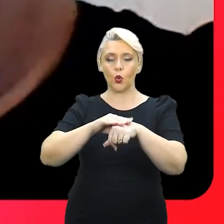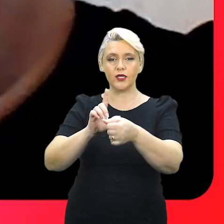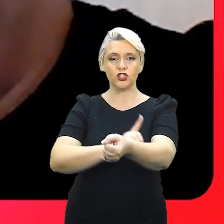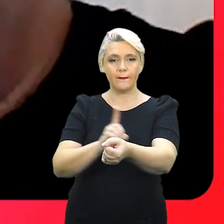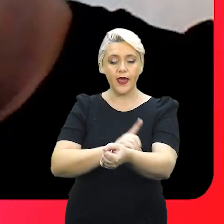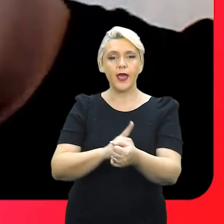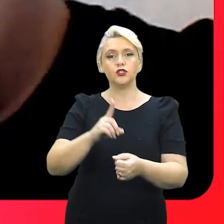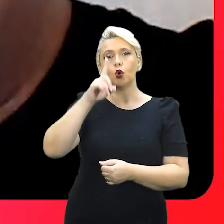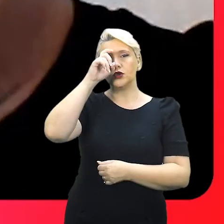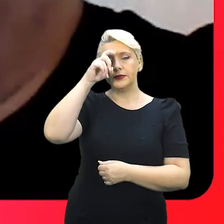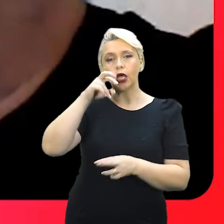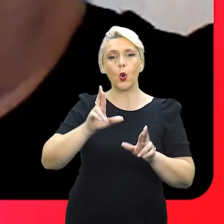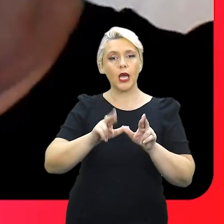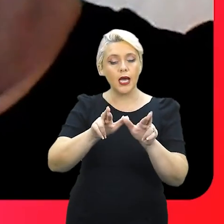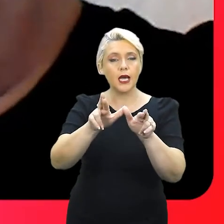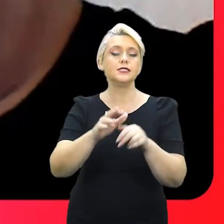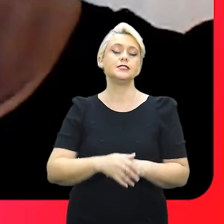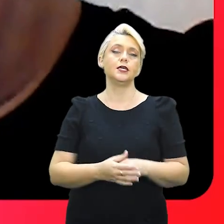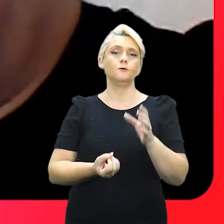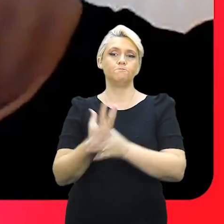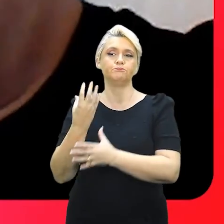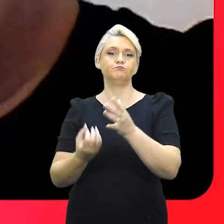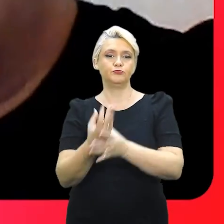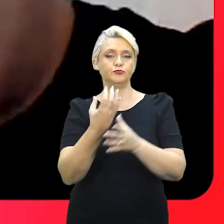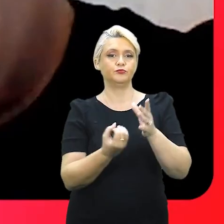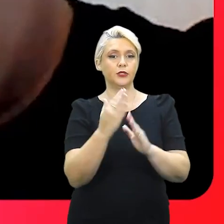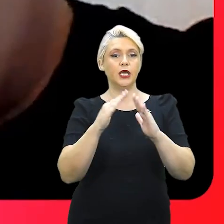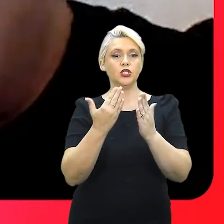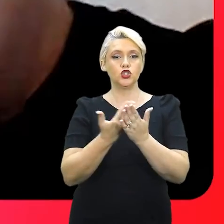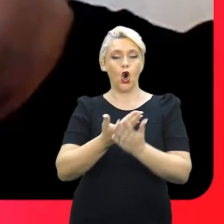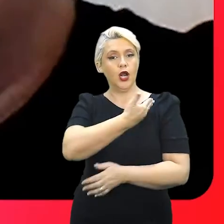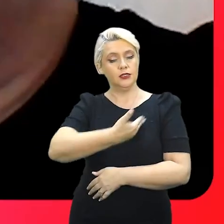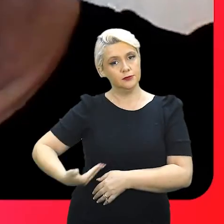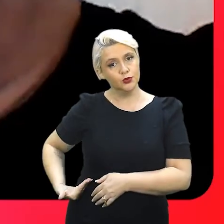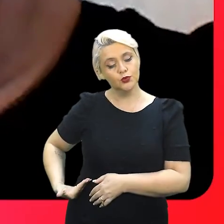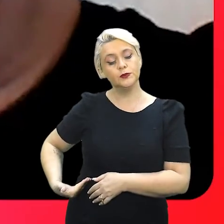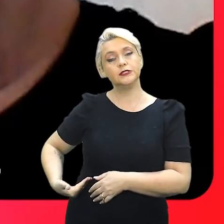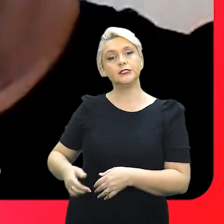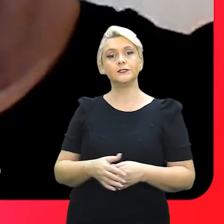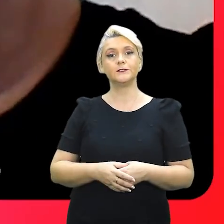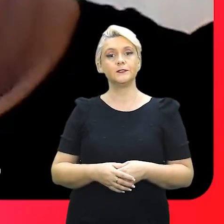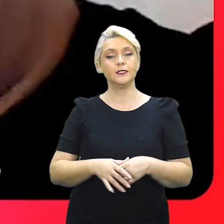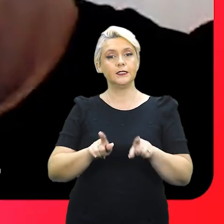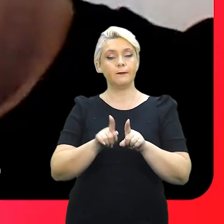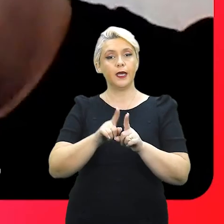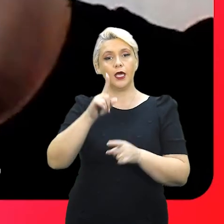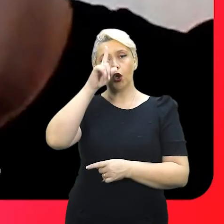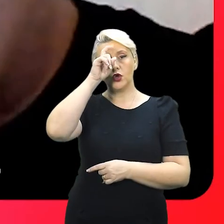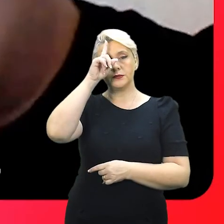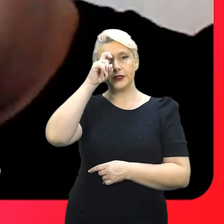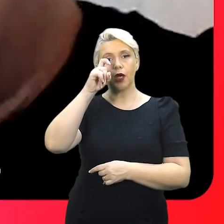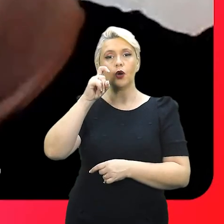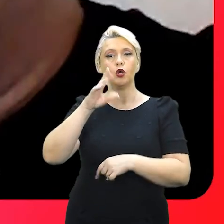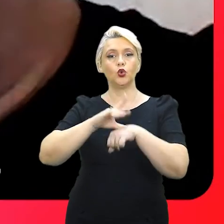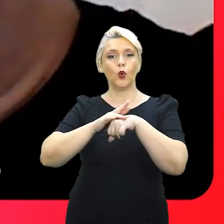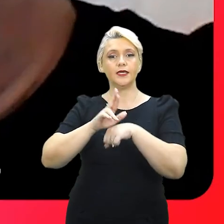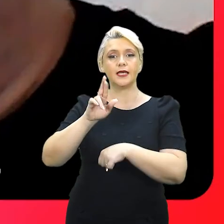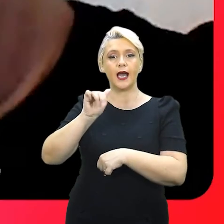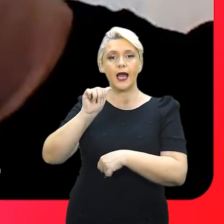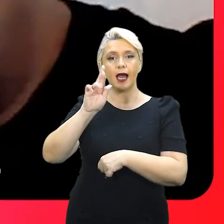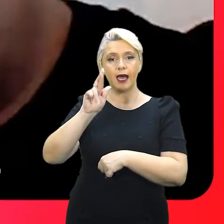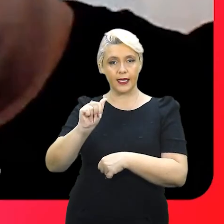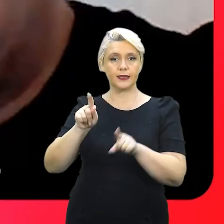os hospitais do câncer, as escolas estaduais, o hospital de doenças raras e